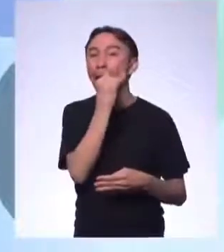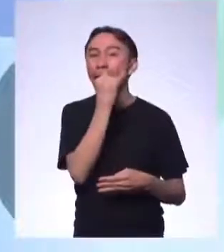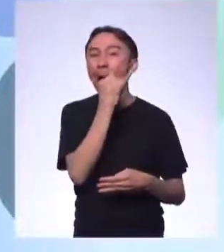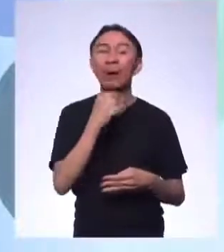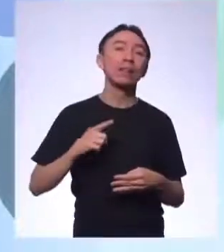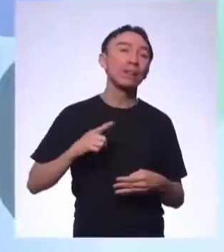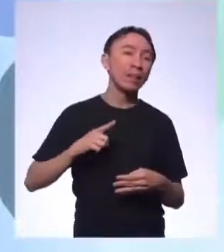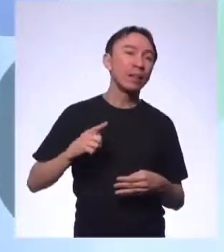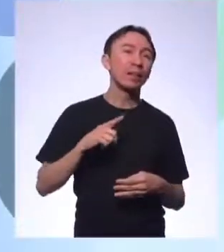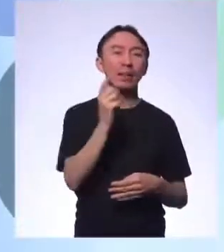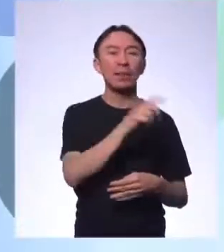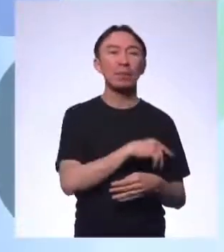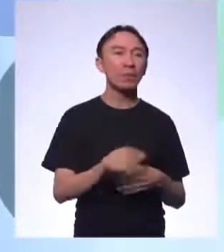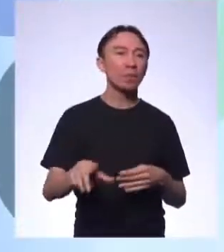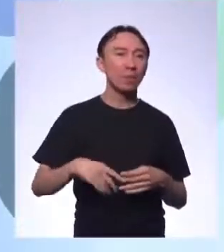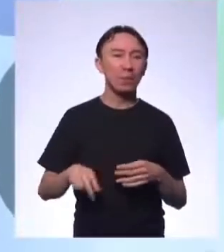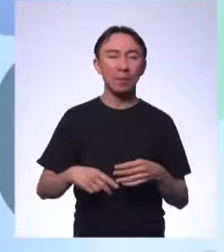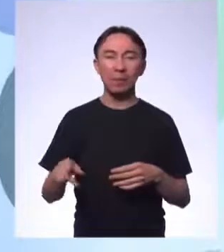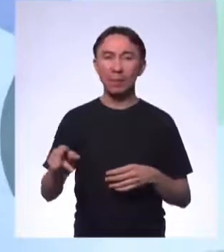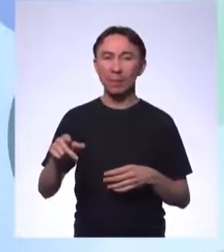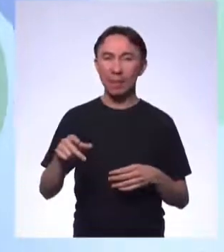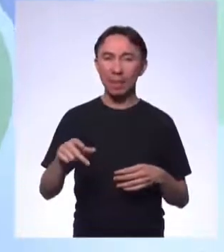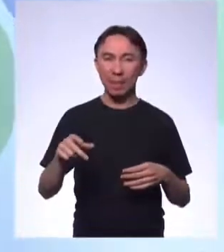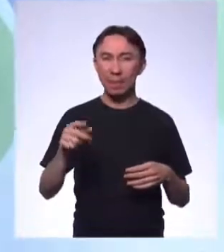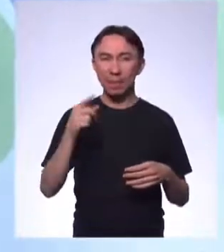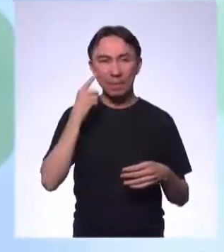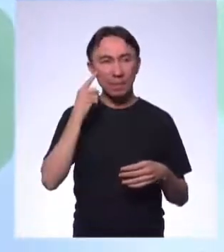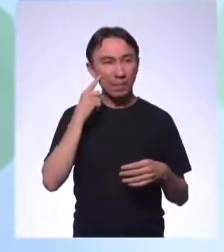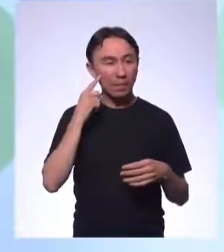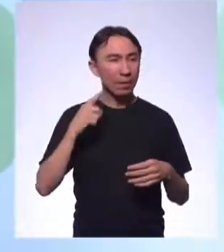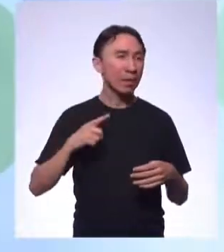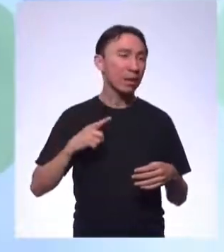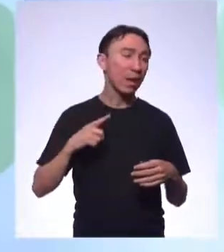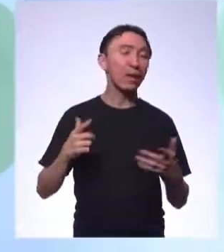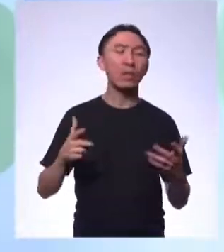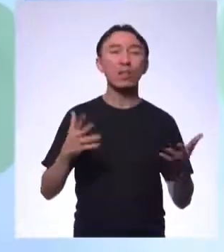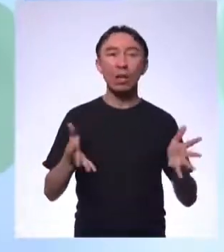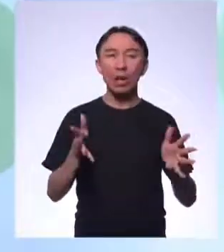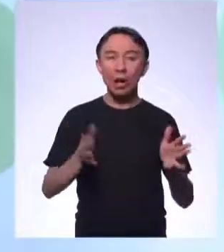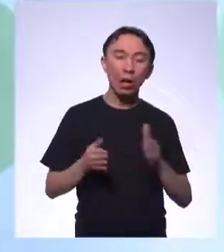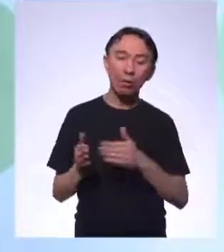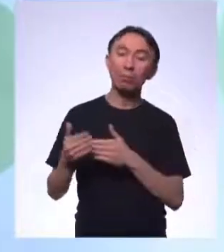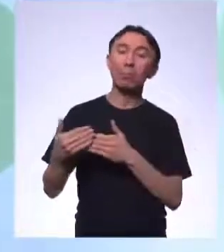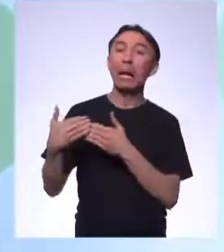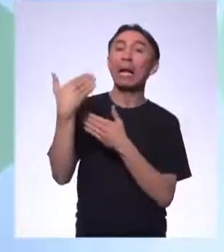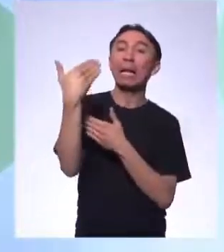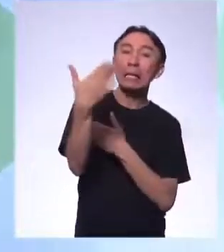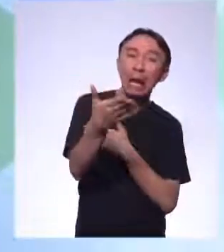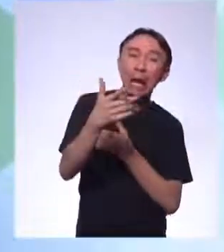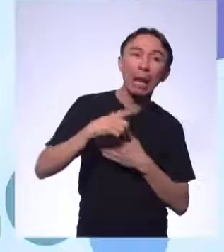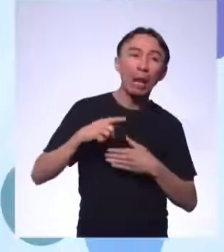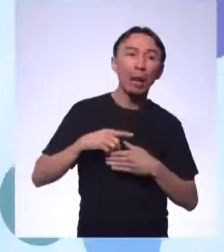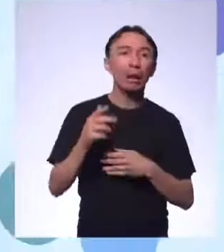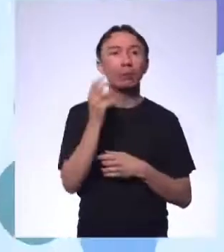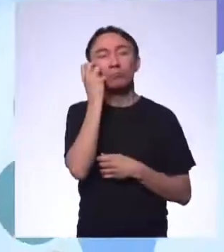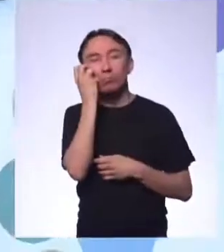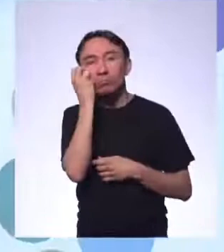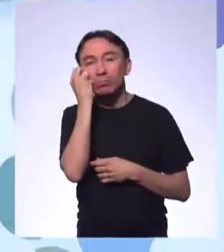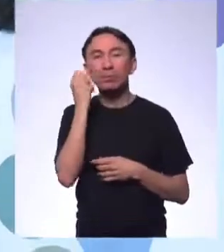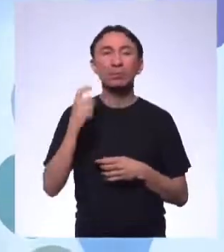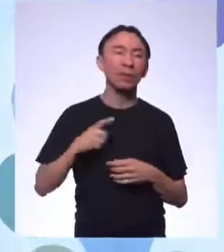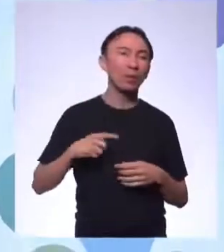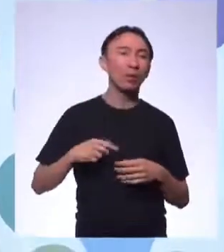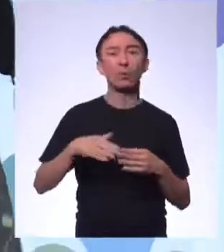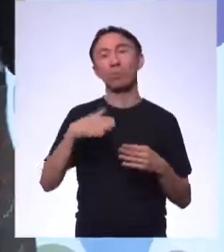Aqui nós teríamos a perna, né? Já começando daqui, né? Aqui já daria acesso aos camarins atrás. Aqui você teria mais ou menos até aqui uma